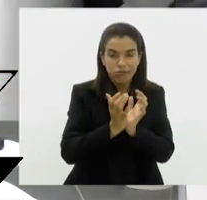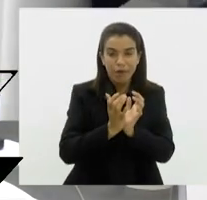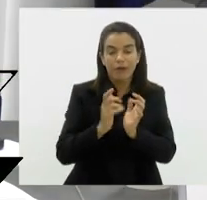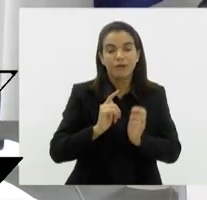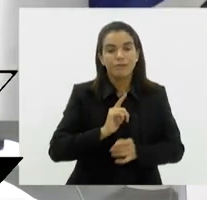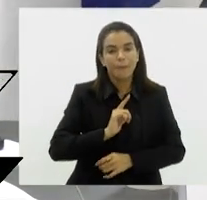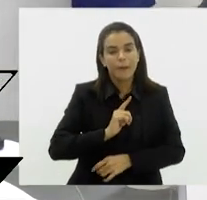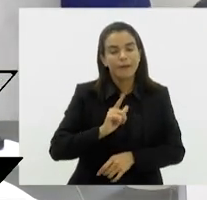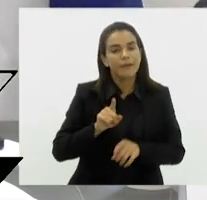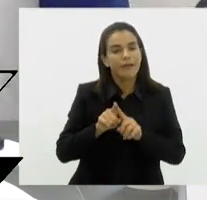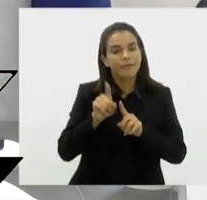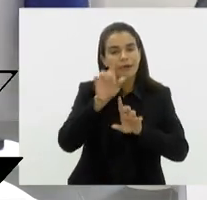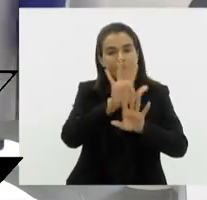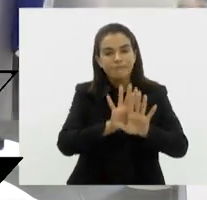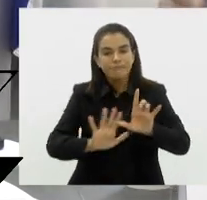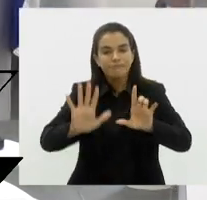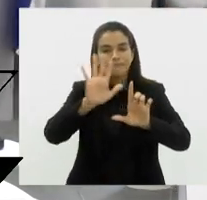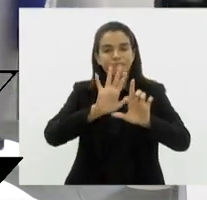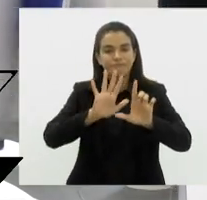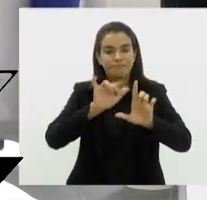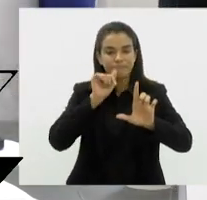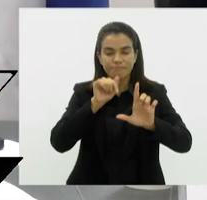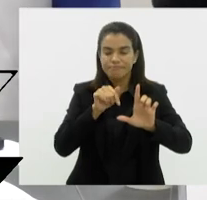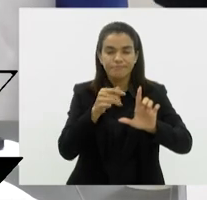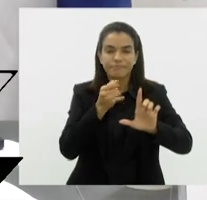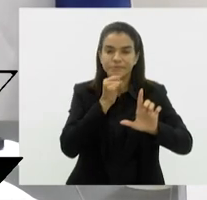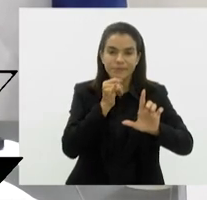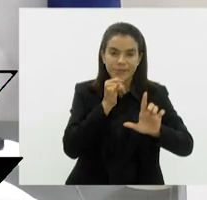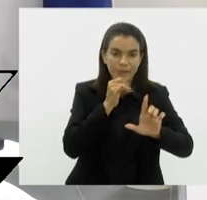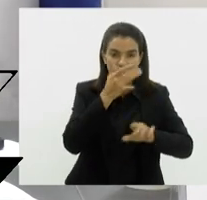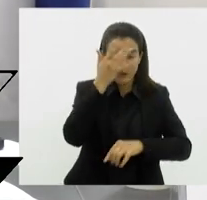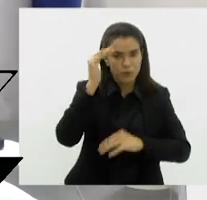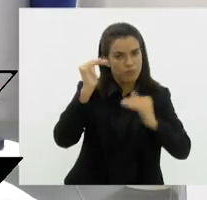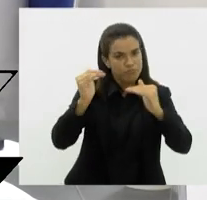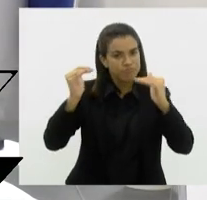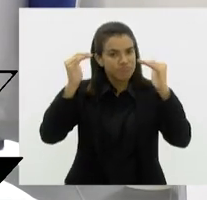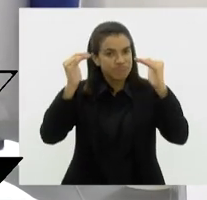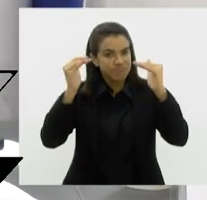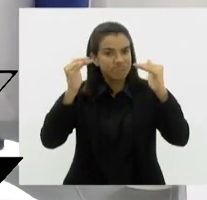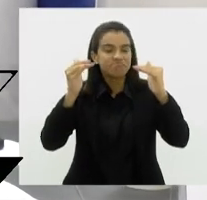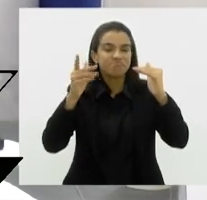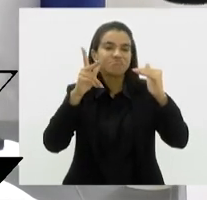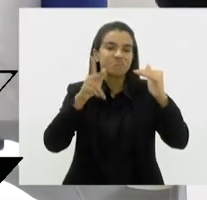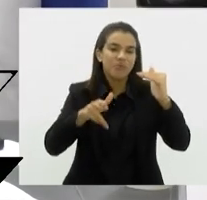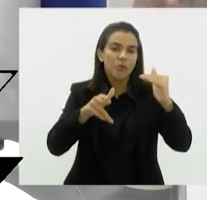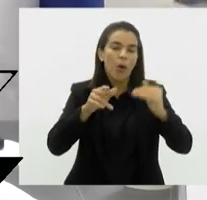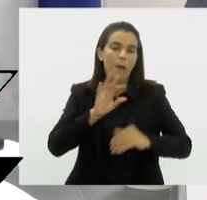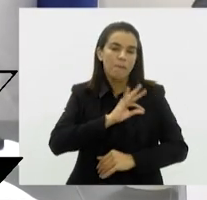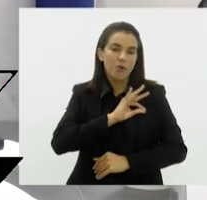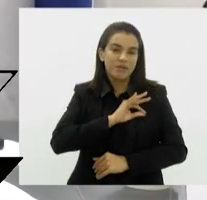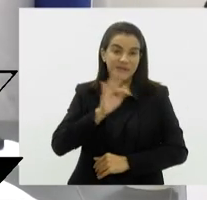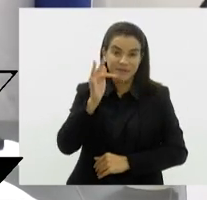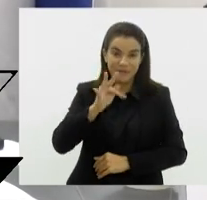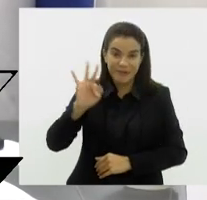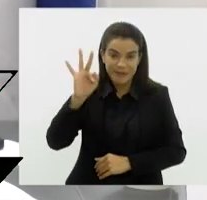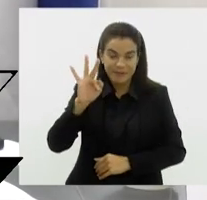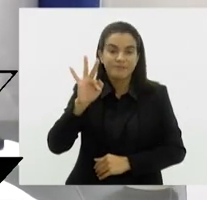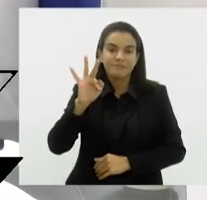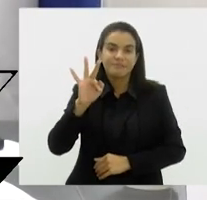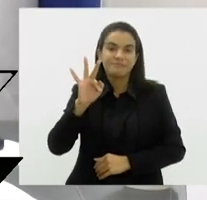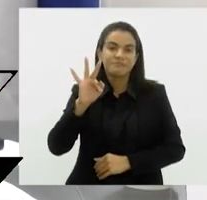uma alusão ali àqueles que, pela autoridade, que no caso é a Polícia Federal,